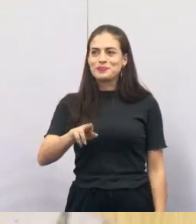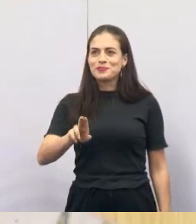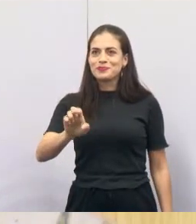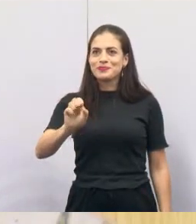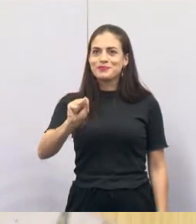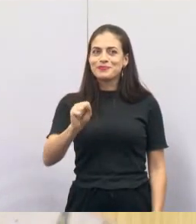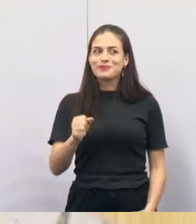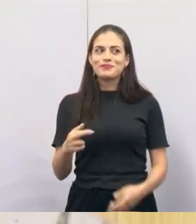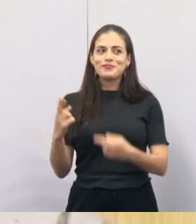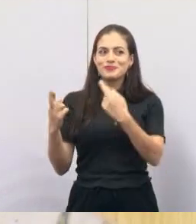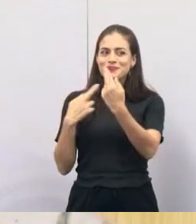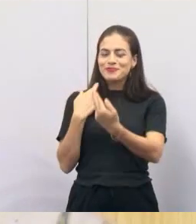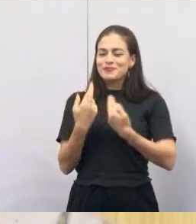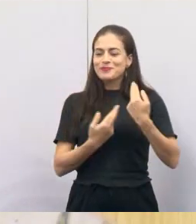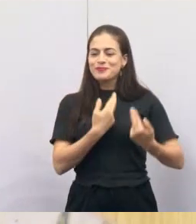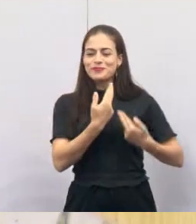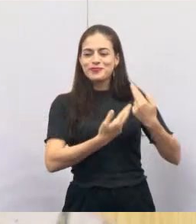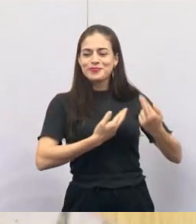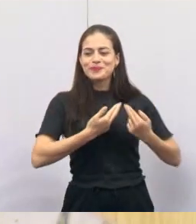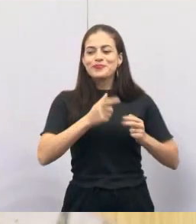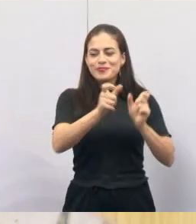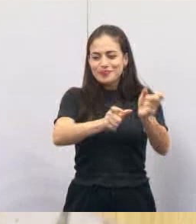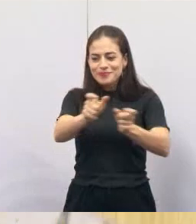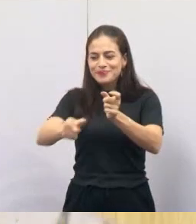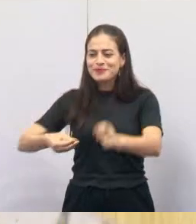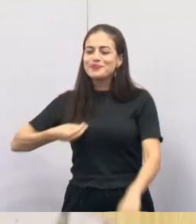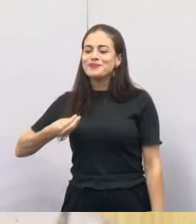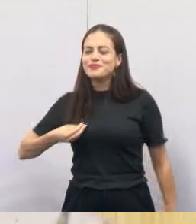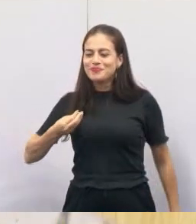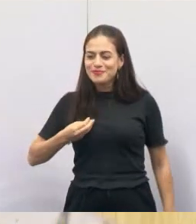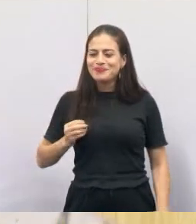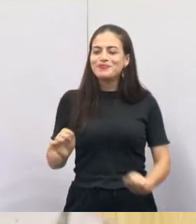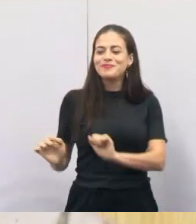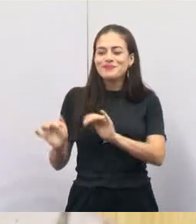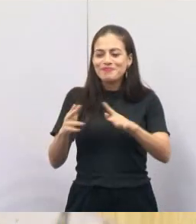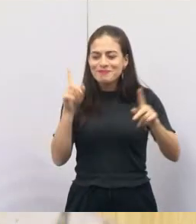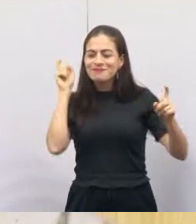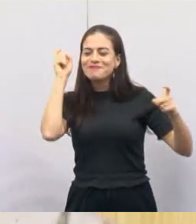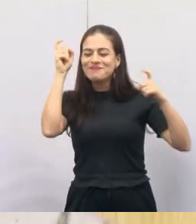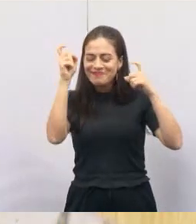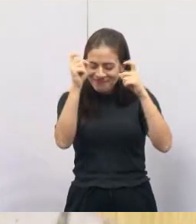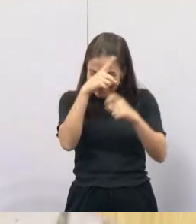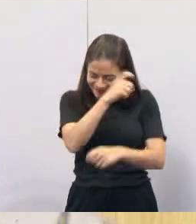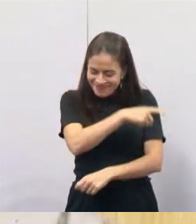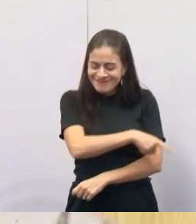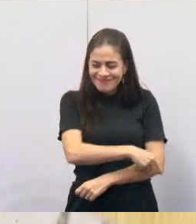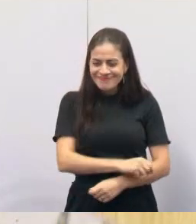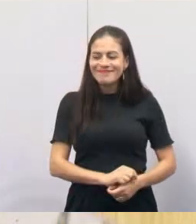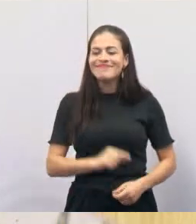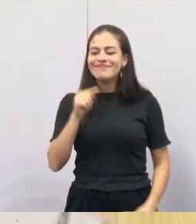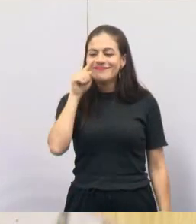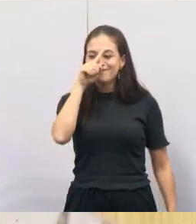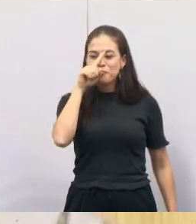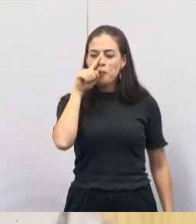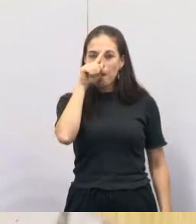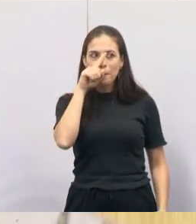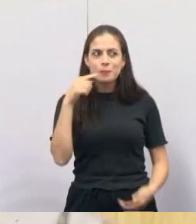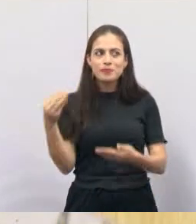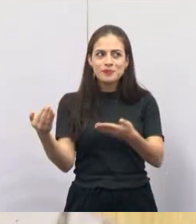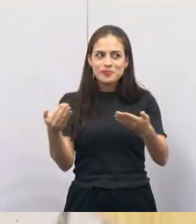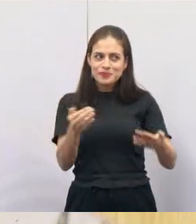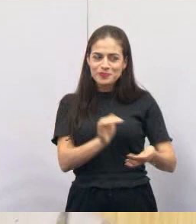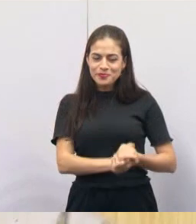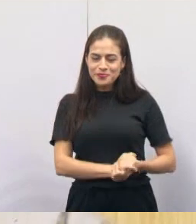diversas reclamações de munícipes acerca da grande dificuldade e dos riscos que correm